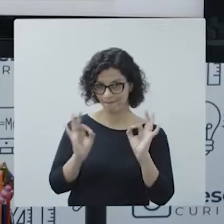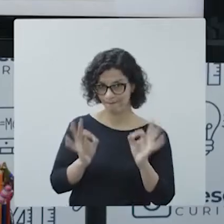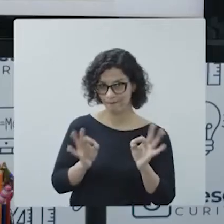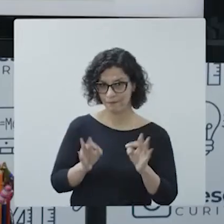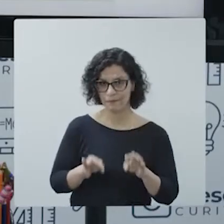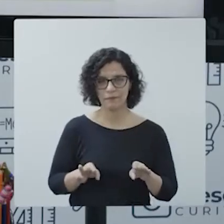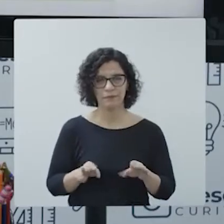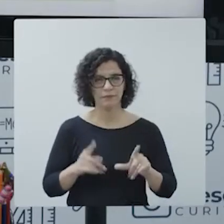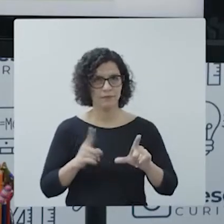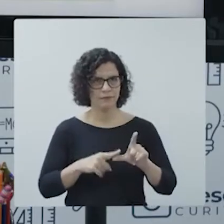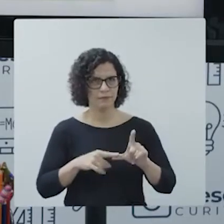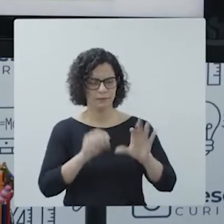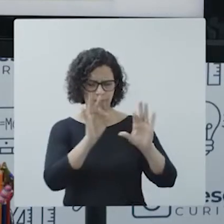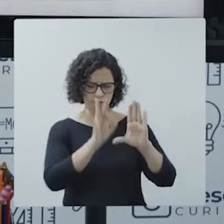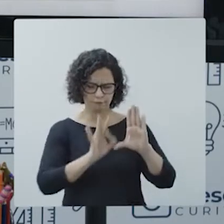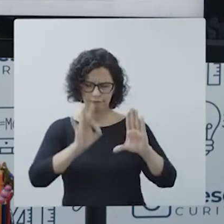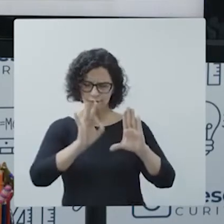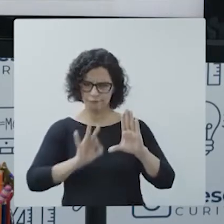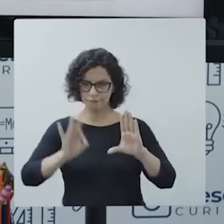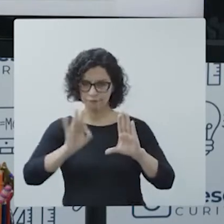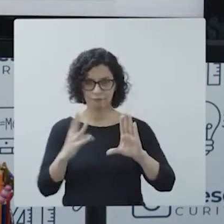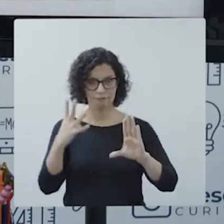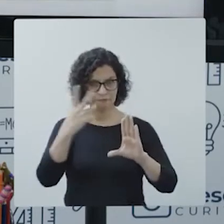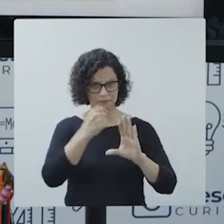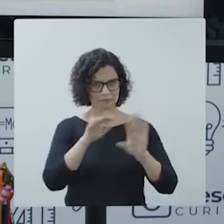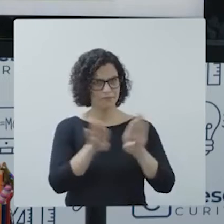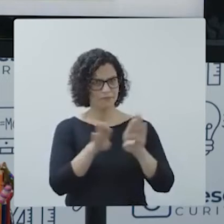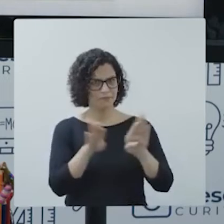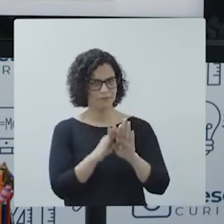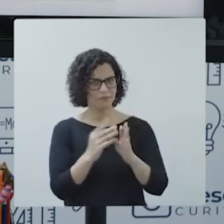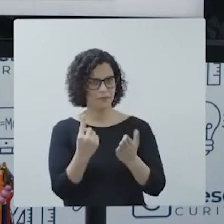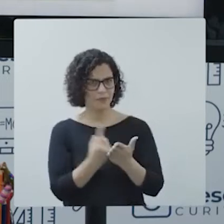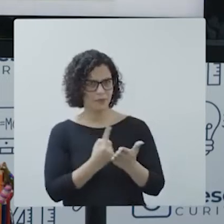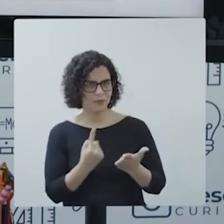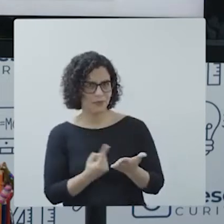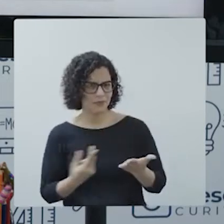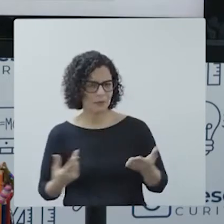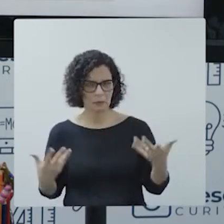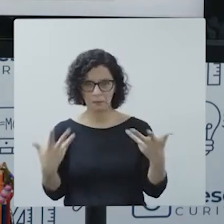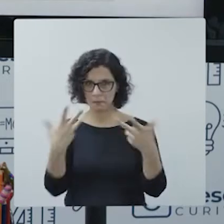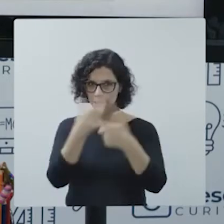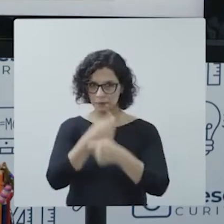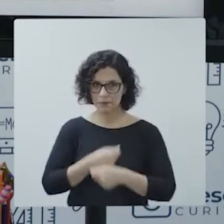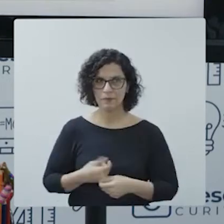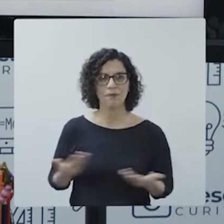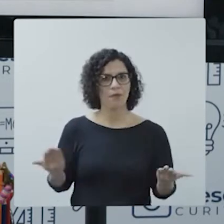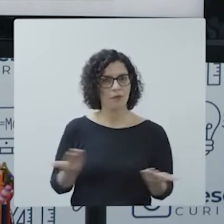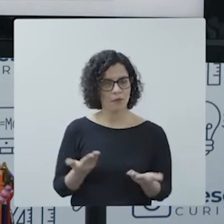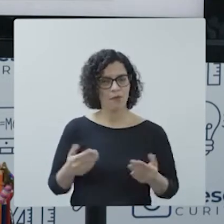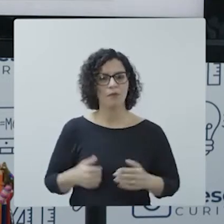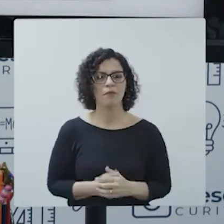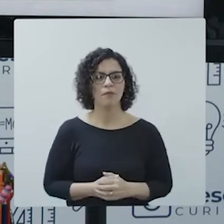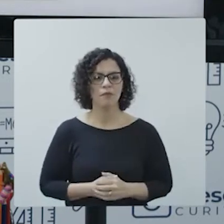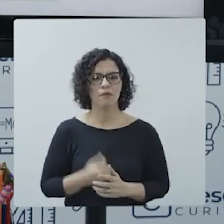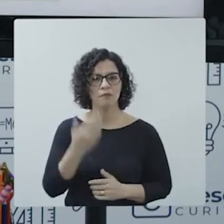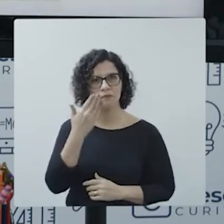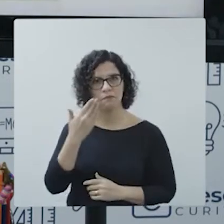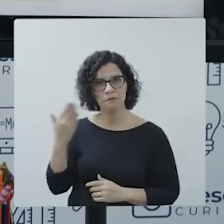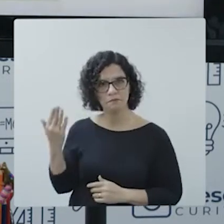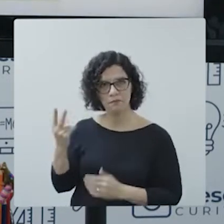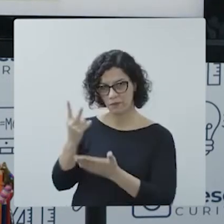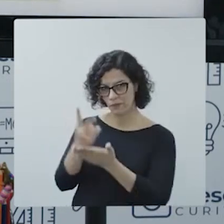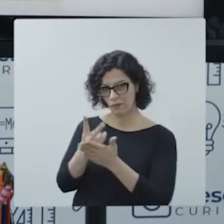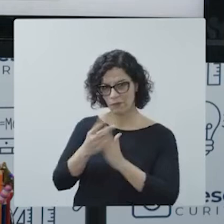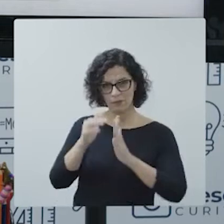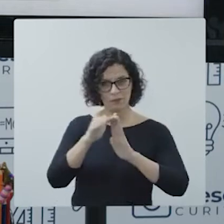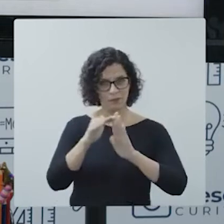Tudo certo, letra redondinha, bonitinho, caderno no capricho. Então agora,